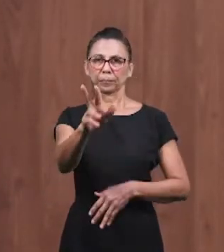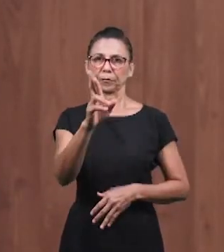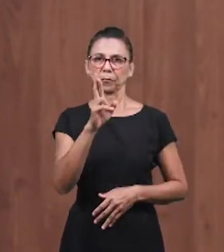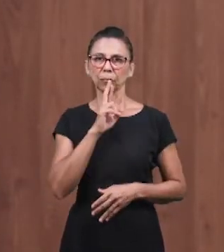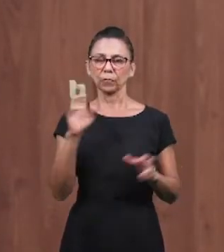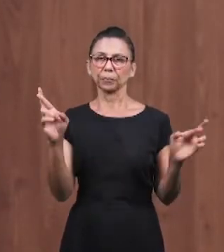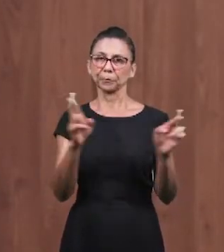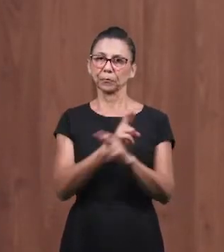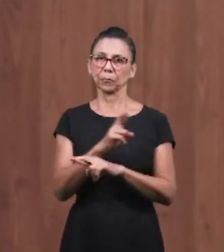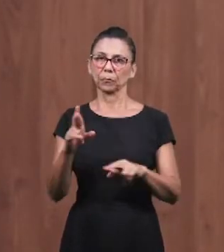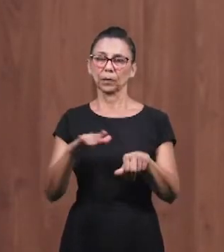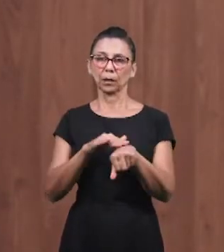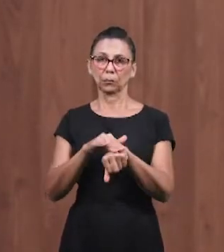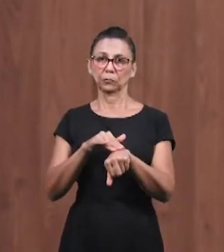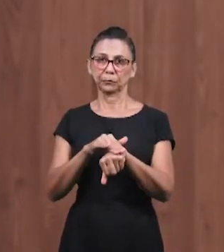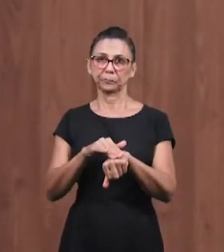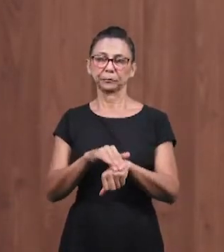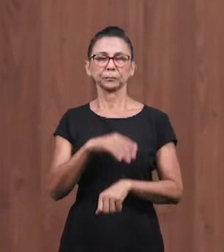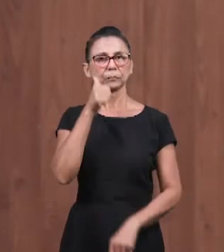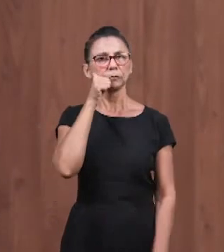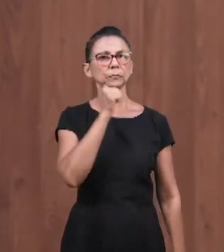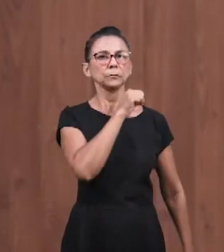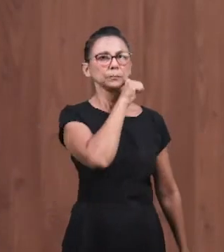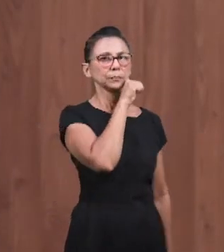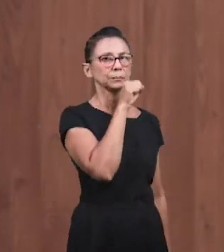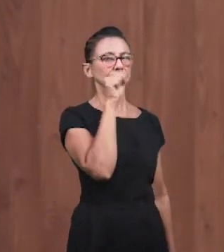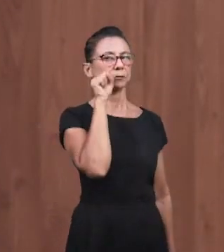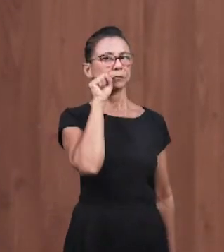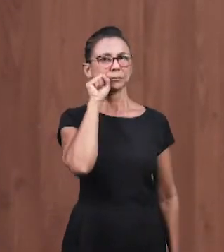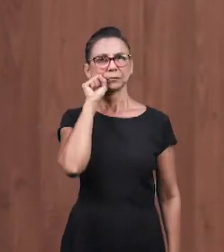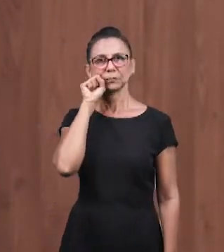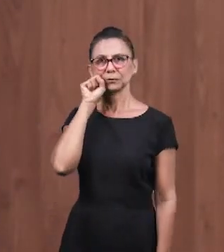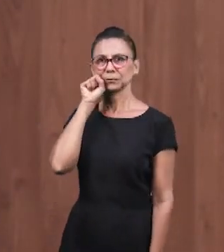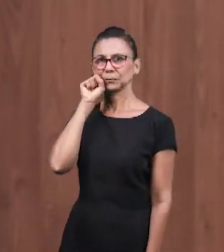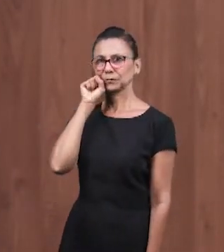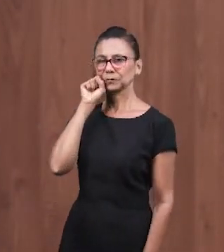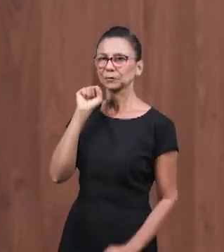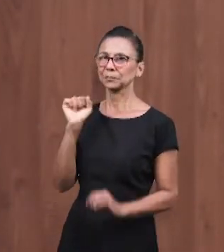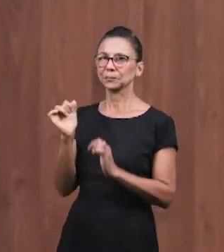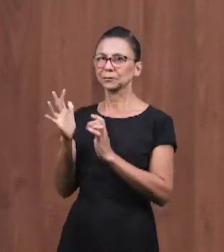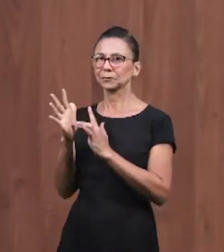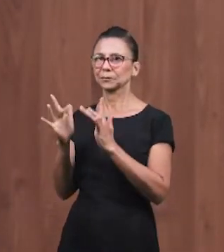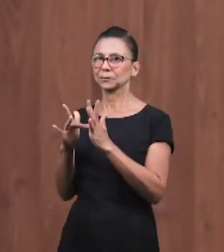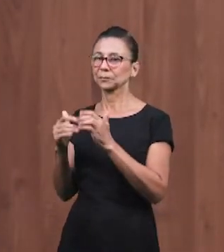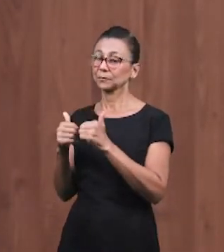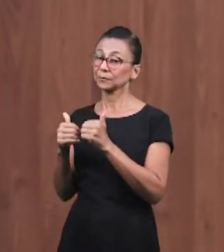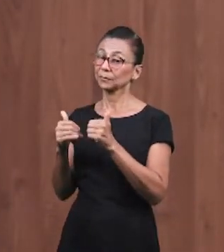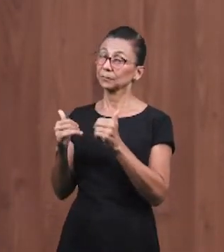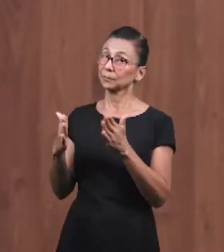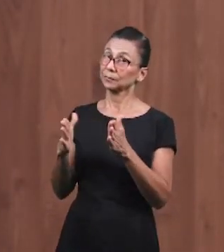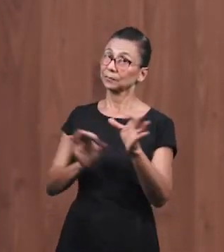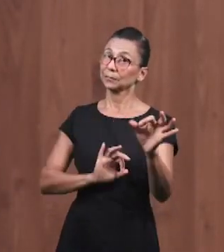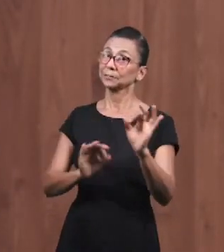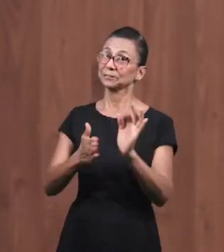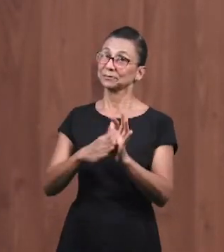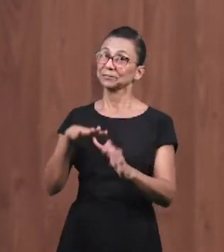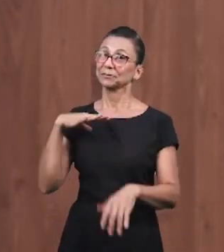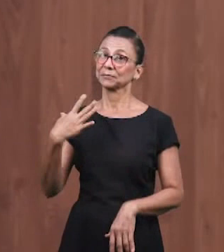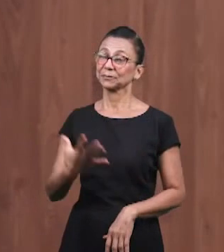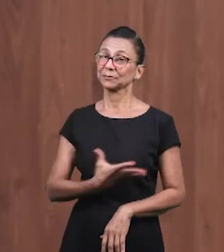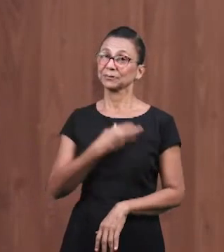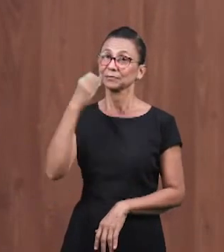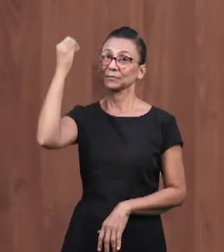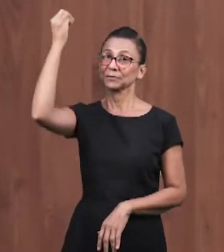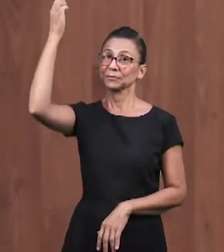relacionado à conversa com a mulher samaritana, como Jesus dá início ali ao projeto revelado. Então o